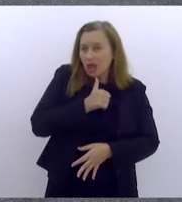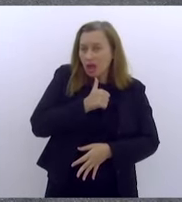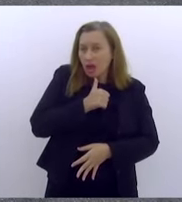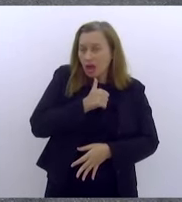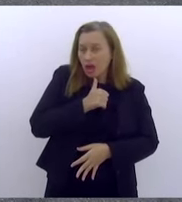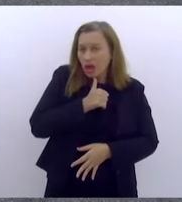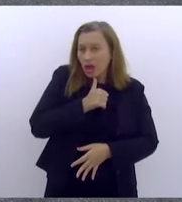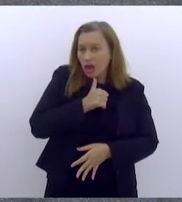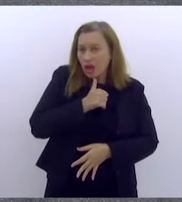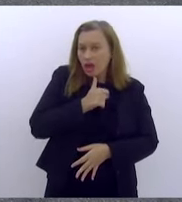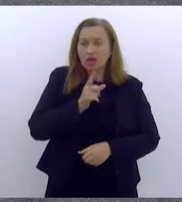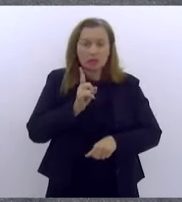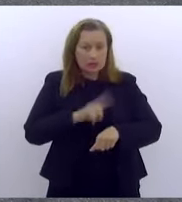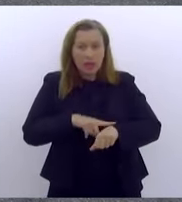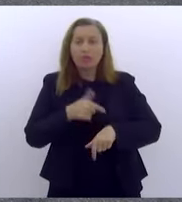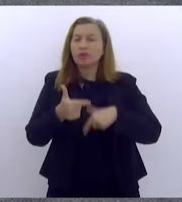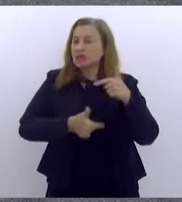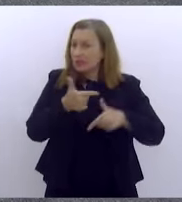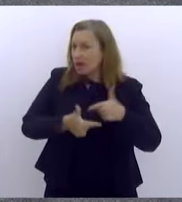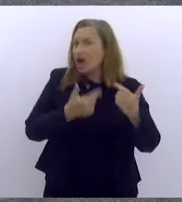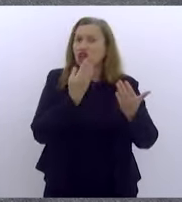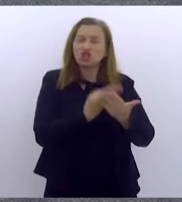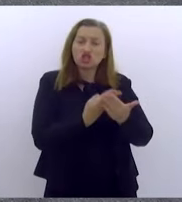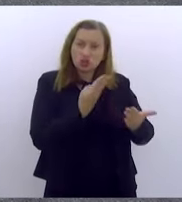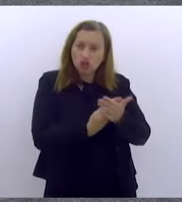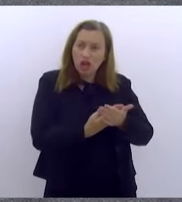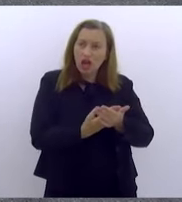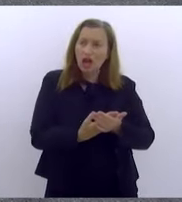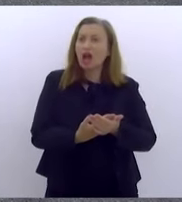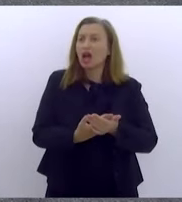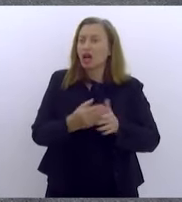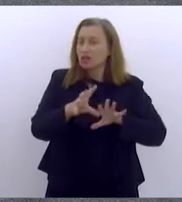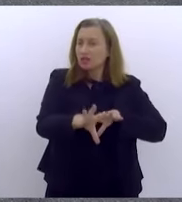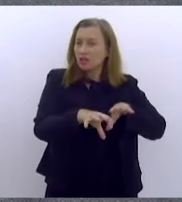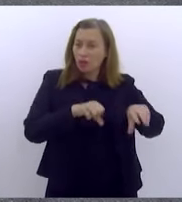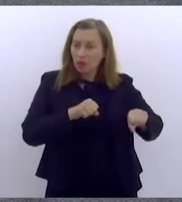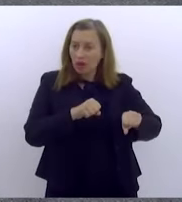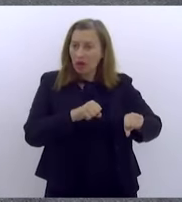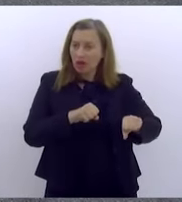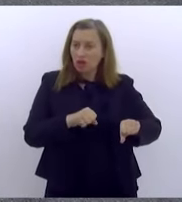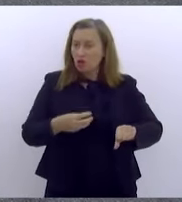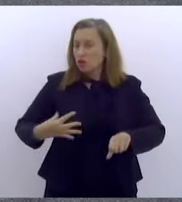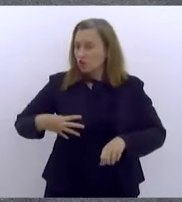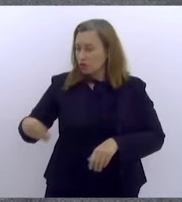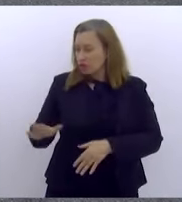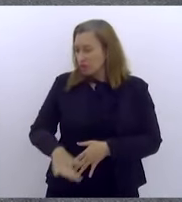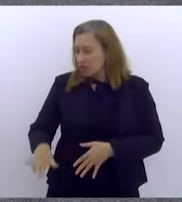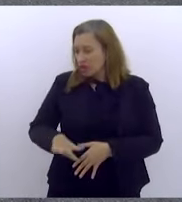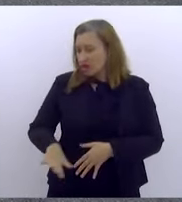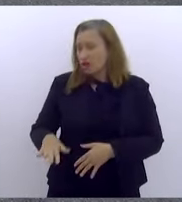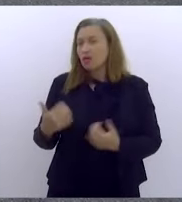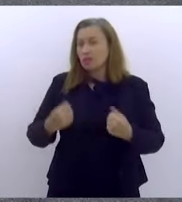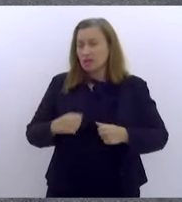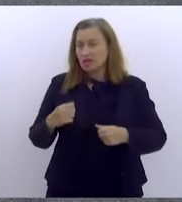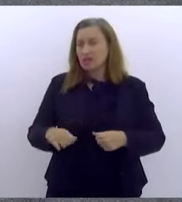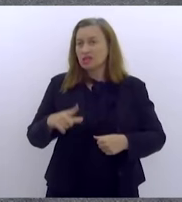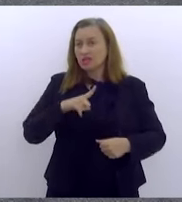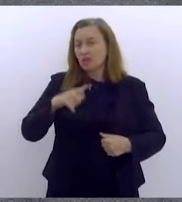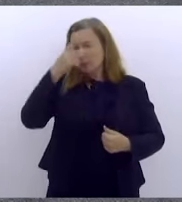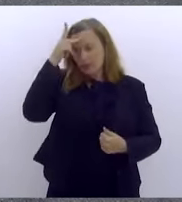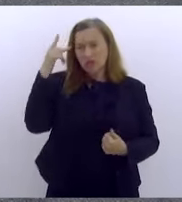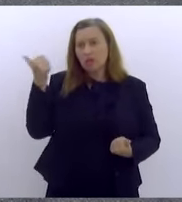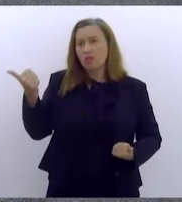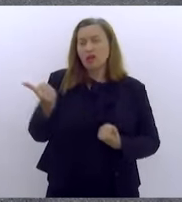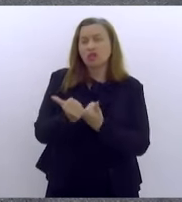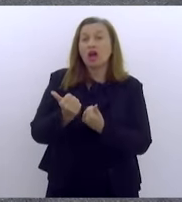tempo para poder trabalhar ou estudar, se realizar profissionalmente, com filho pequeno, ela tem que ter alguém para ajudar.